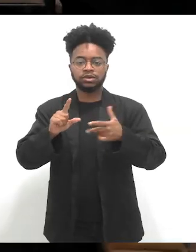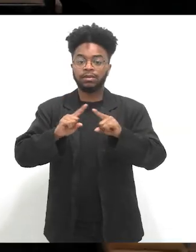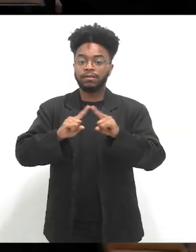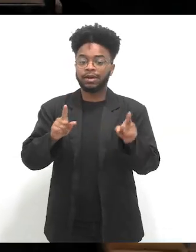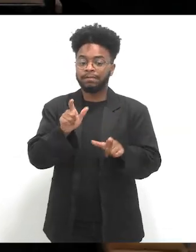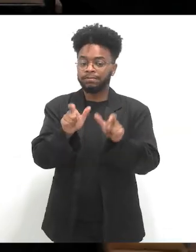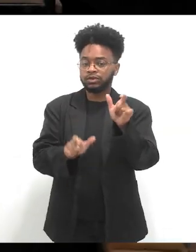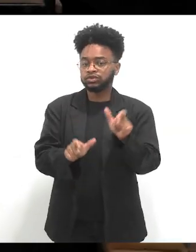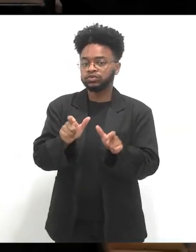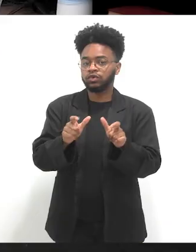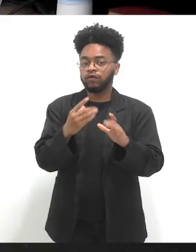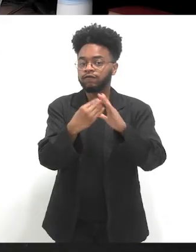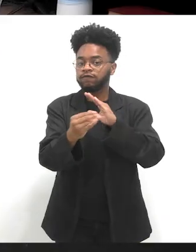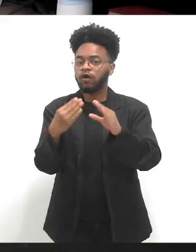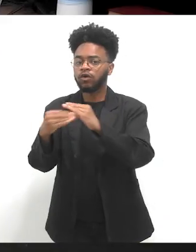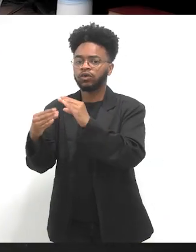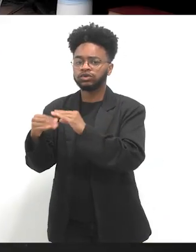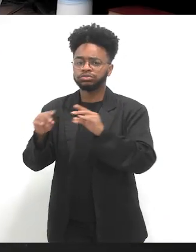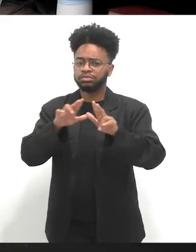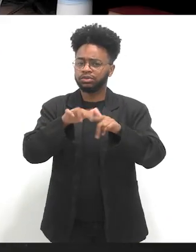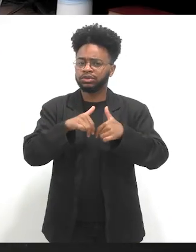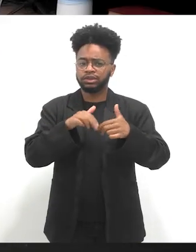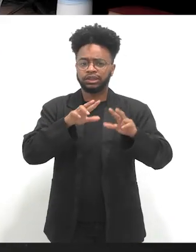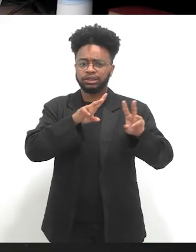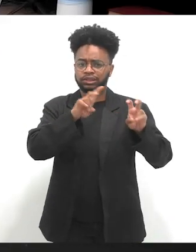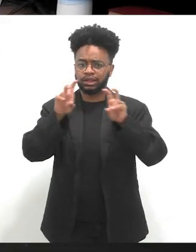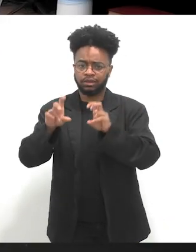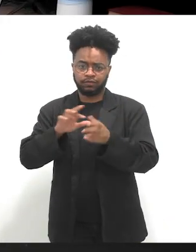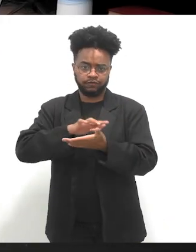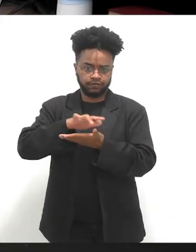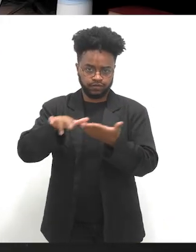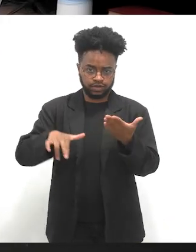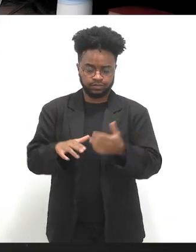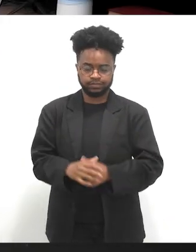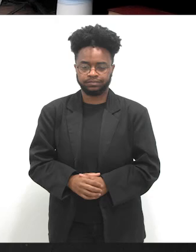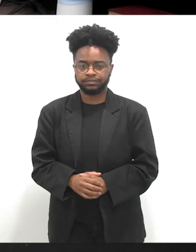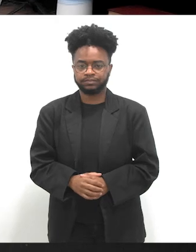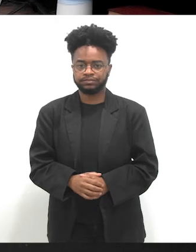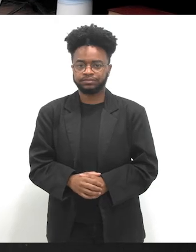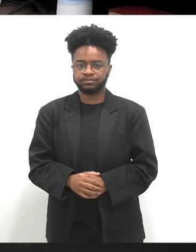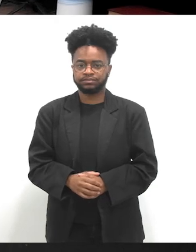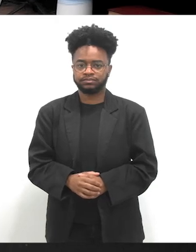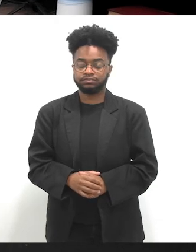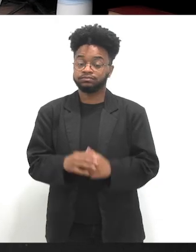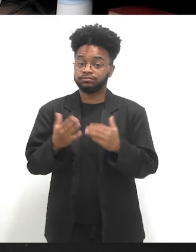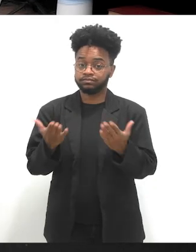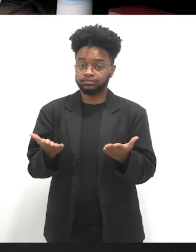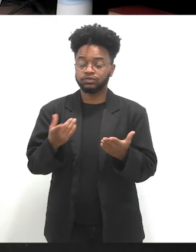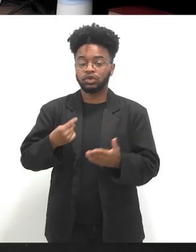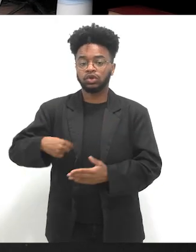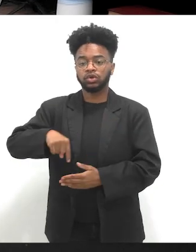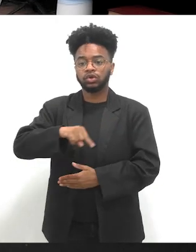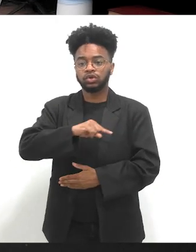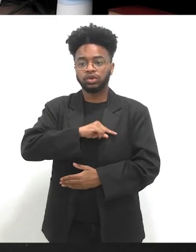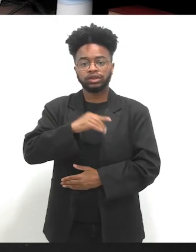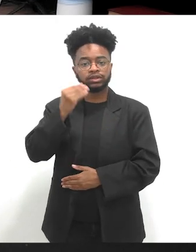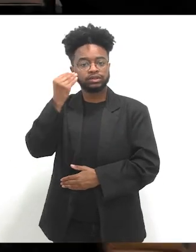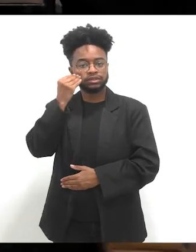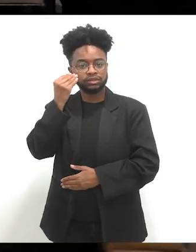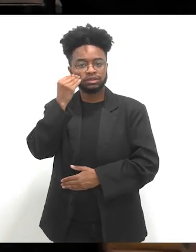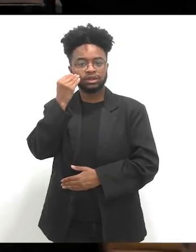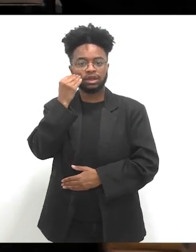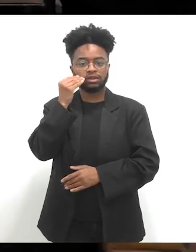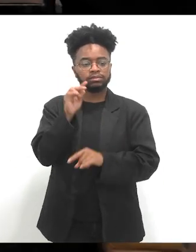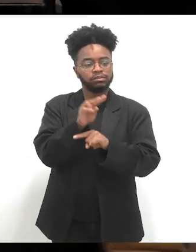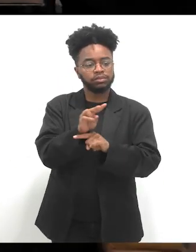legislação, mas de pessoas que também fogem pelos mais diversos temas e agendas. Isso. Então, assim, a gente lá procura fazer